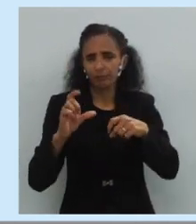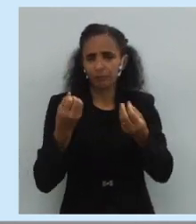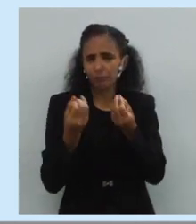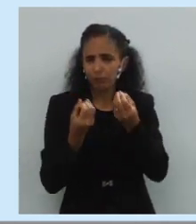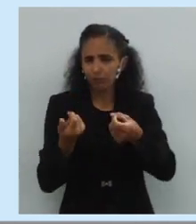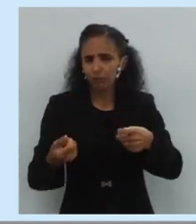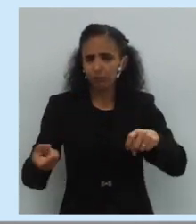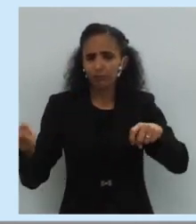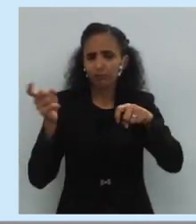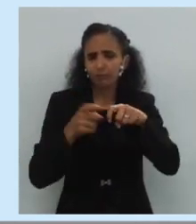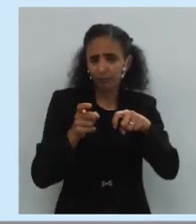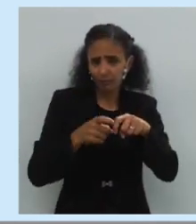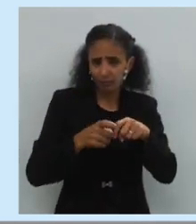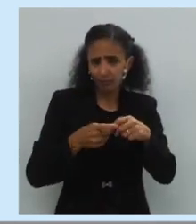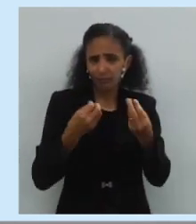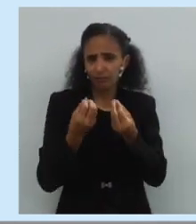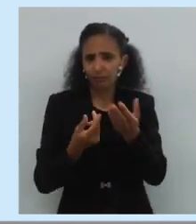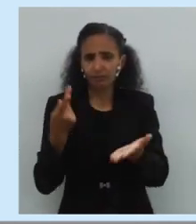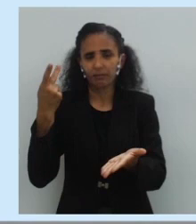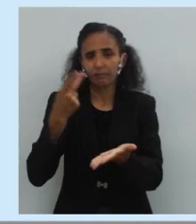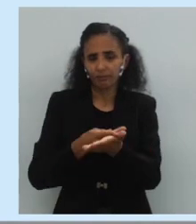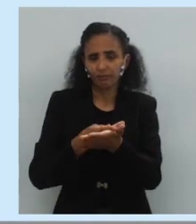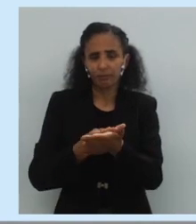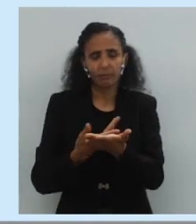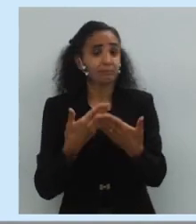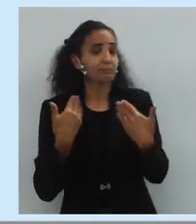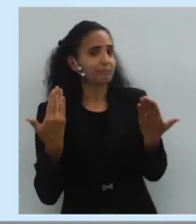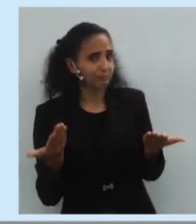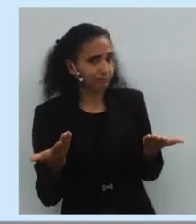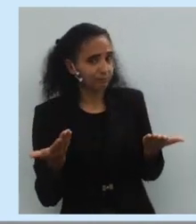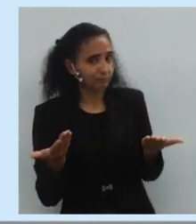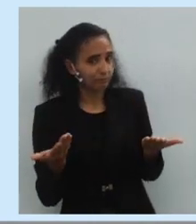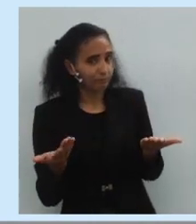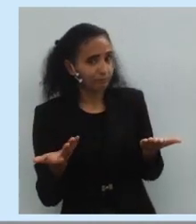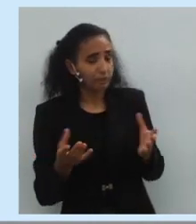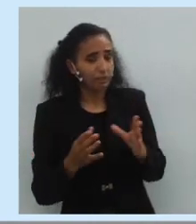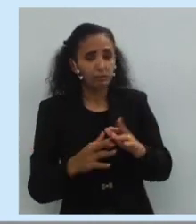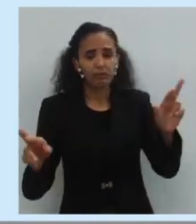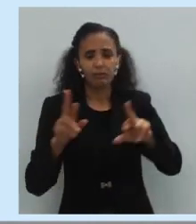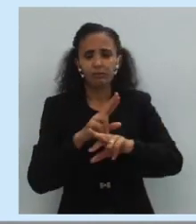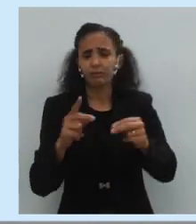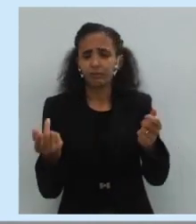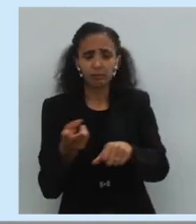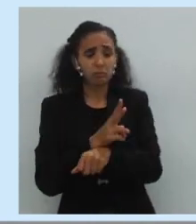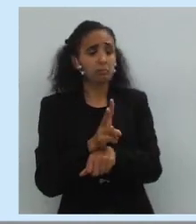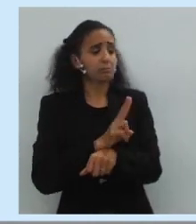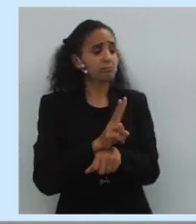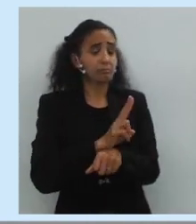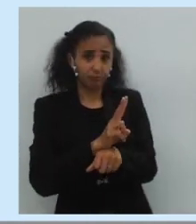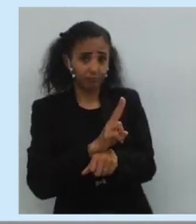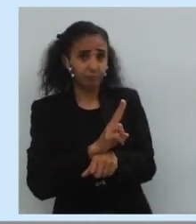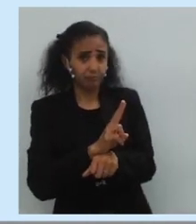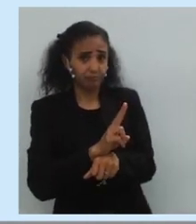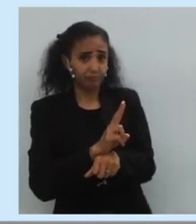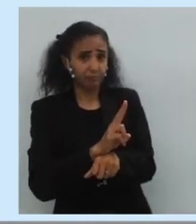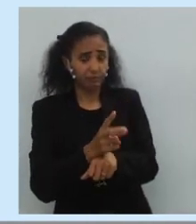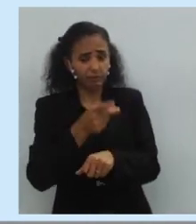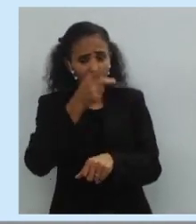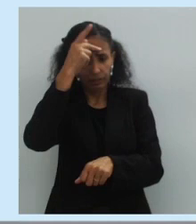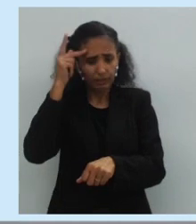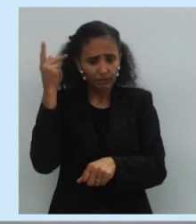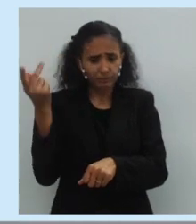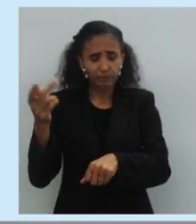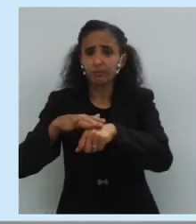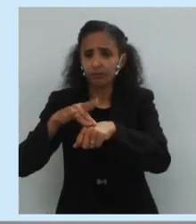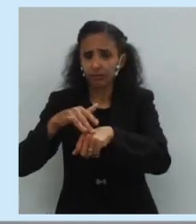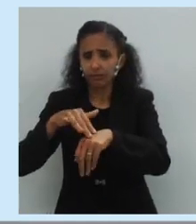provavelmente diminuirá nos seguintes anos. Então, quando se fala de monitoramento,